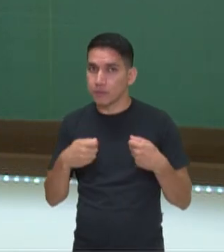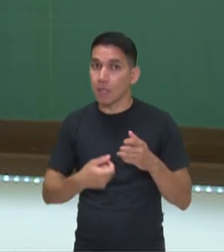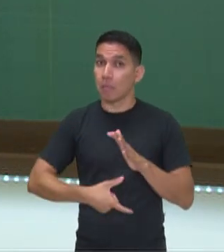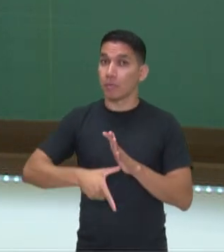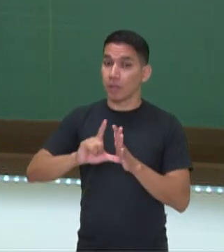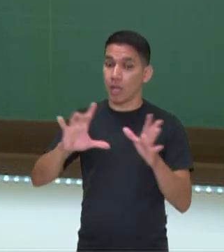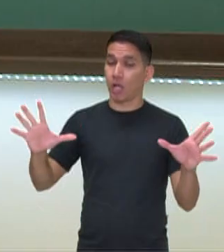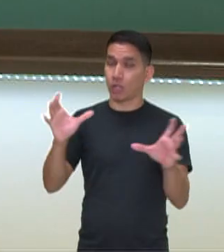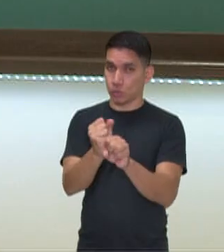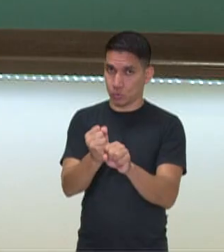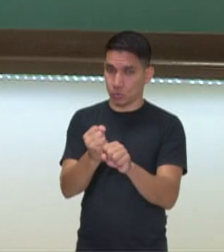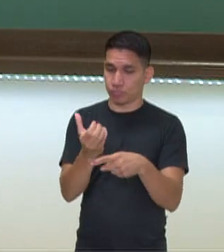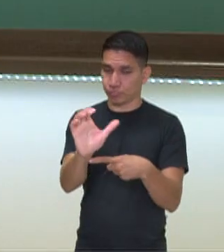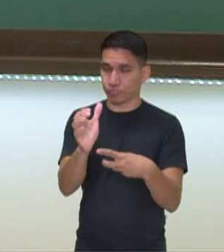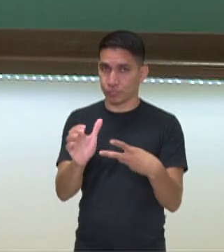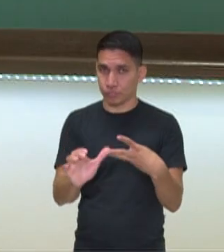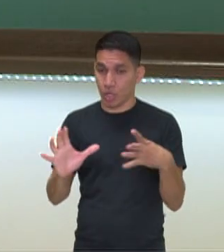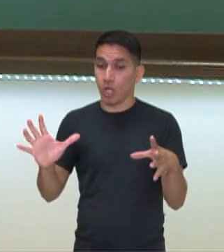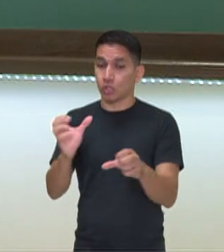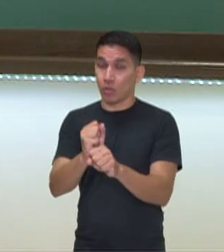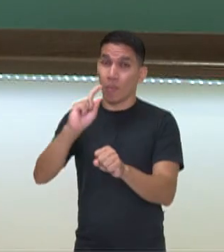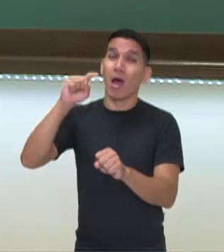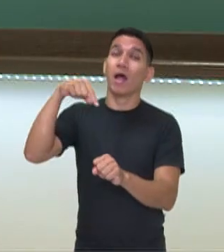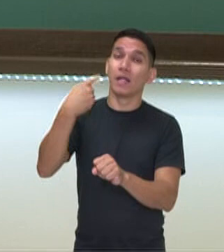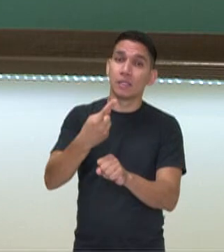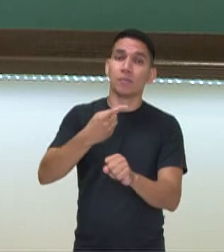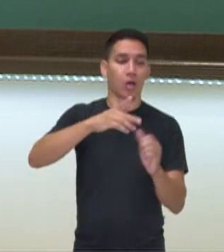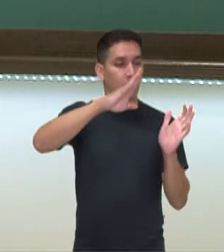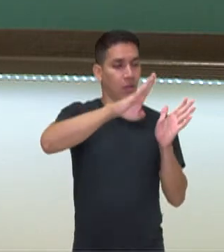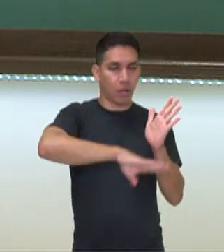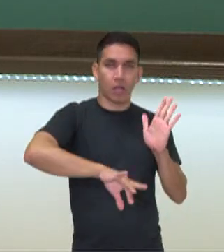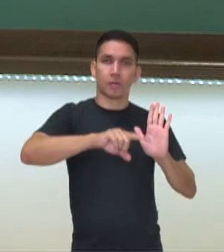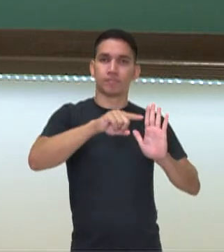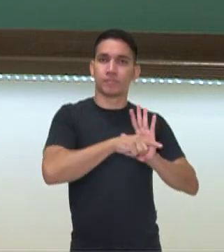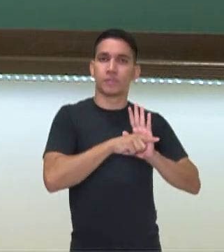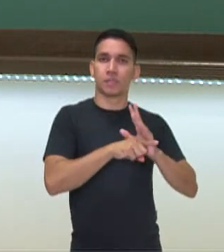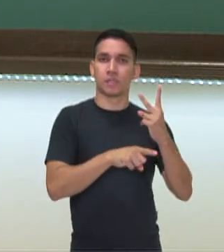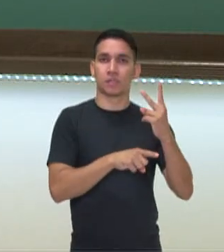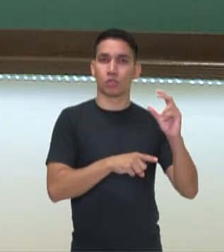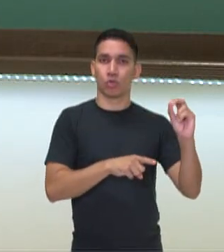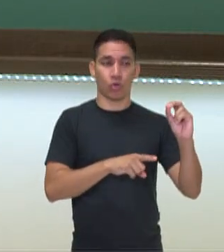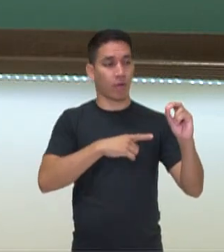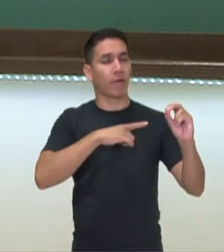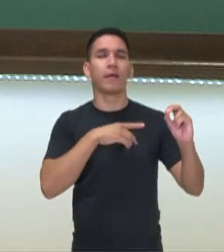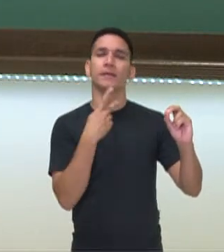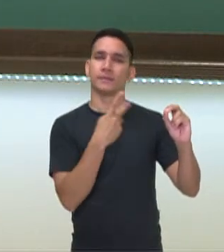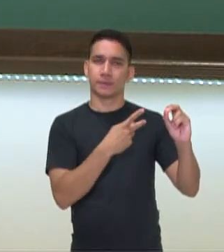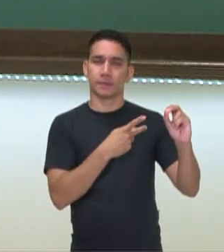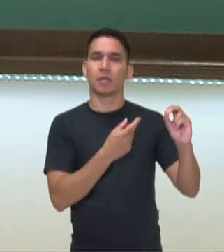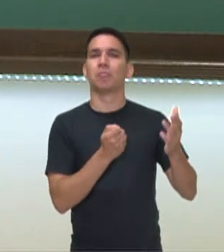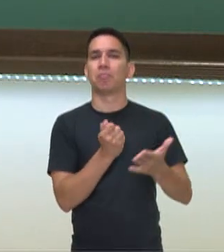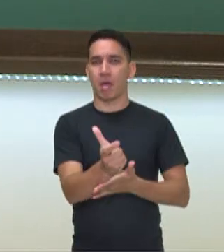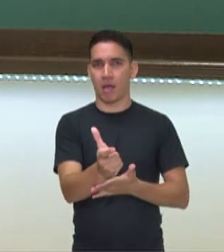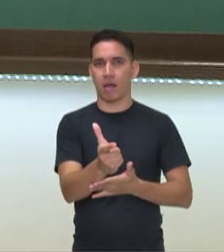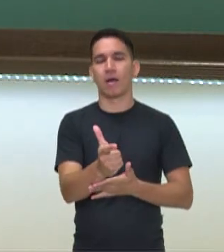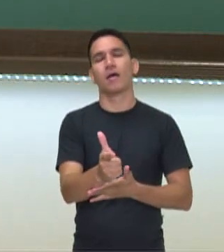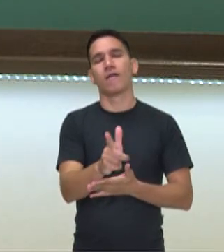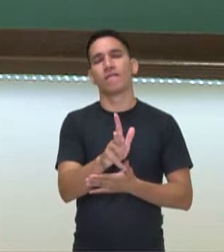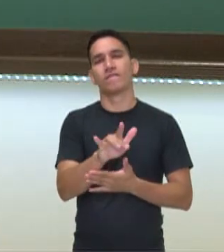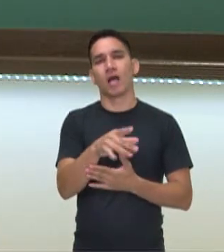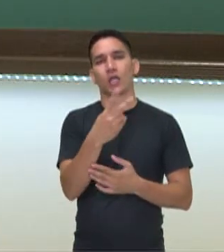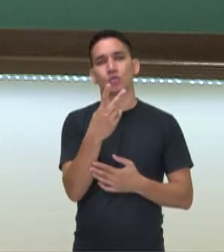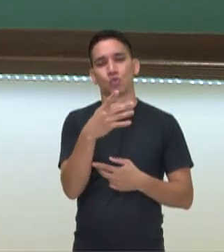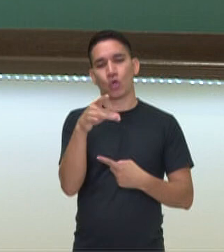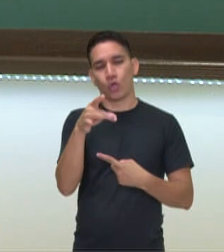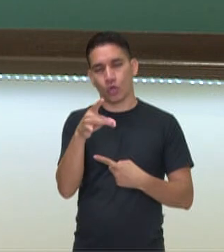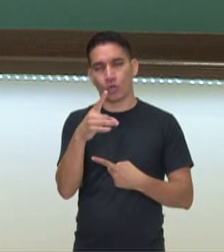os gastos, para eu depois subtrair da onde? Do valor que eu tenho para gastar, que eu vou pagar com 2 notas